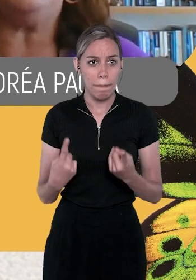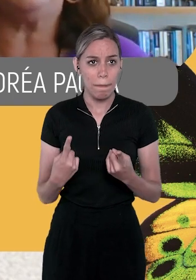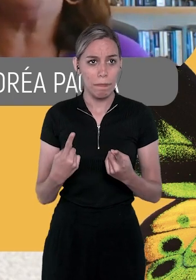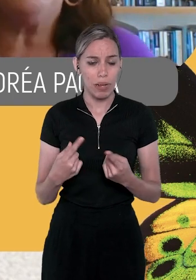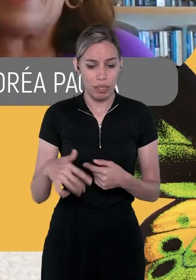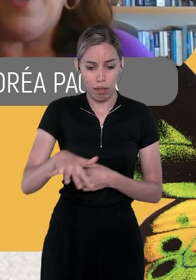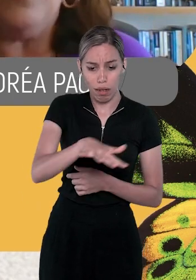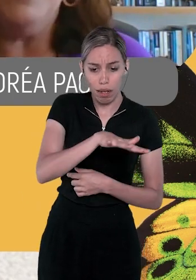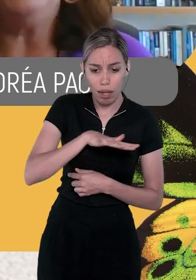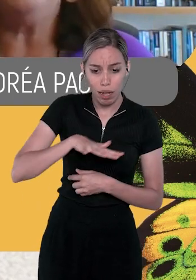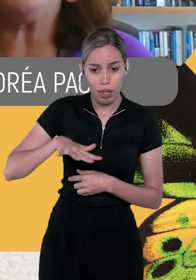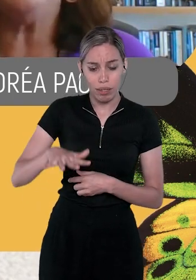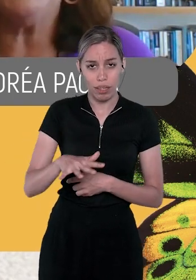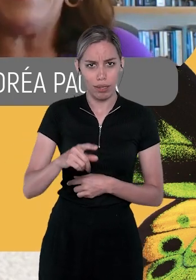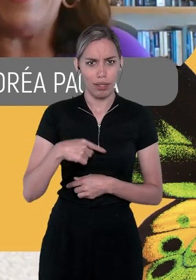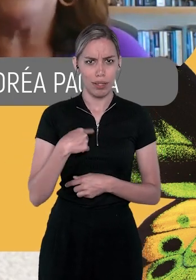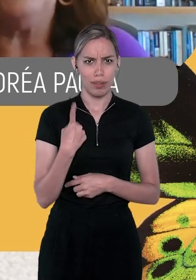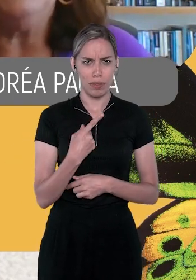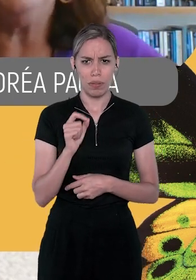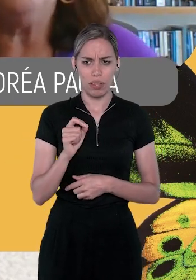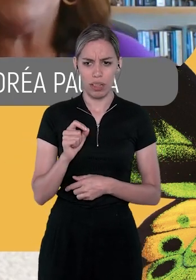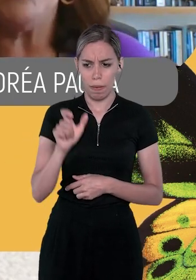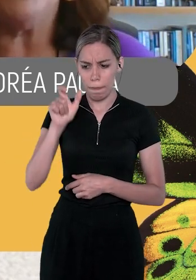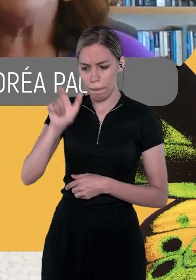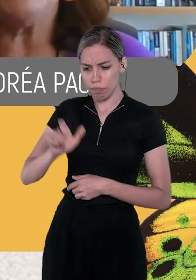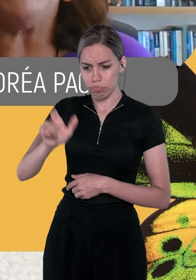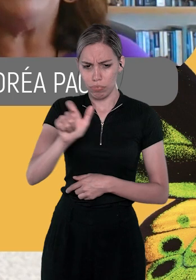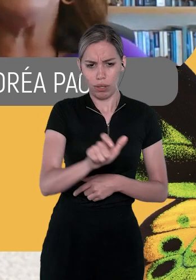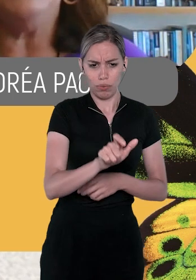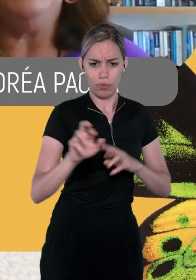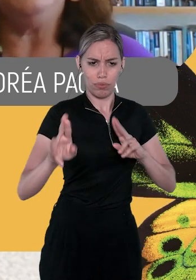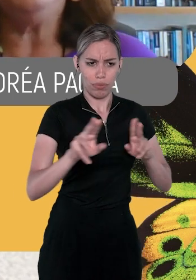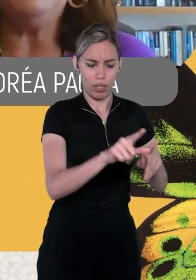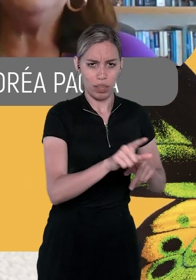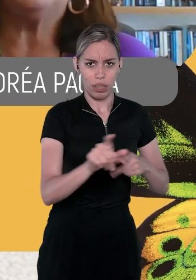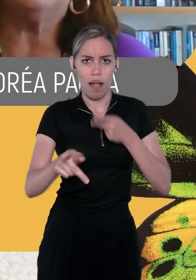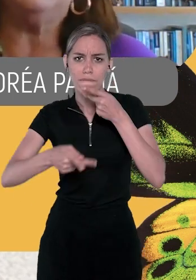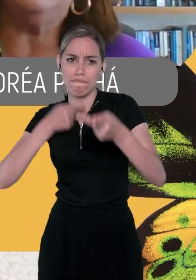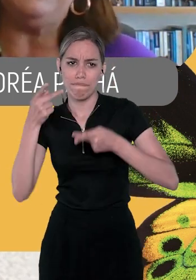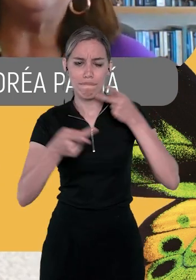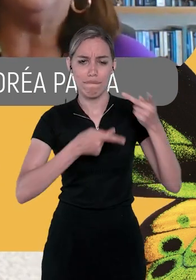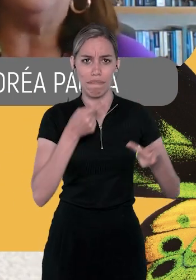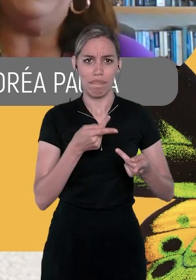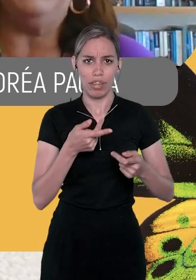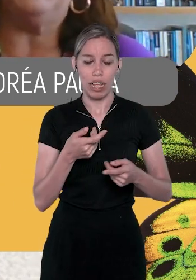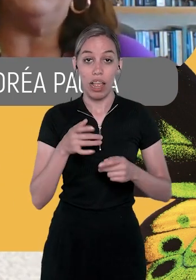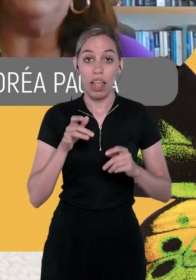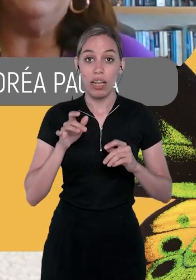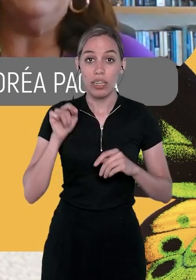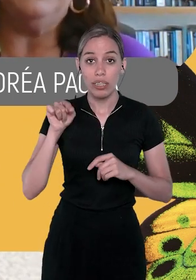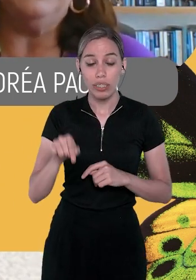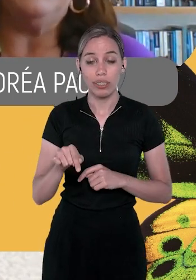ambiente plural, diversificado, que muitas vozes aparecem. Então, isso que